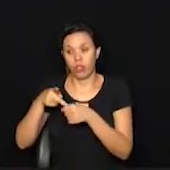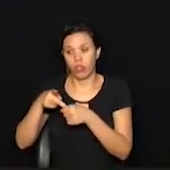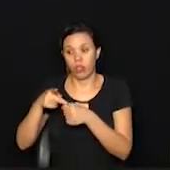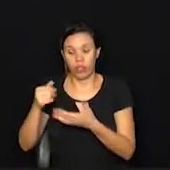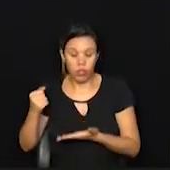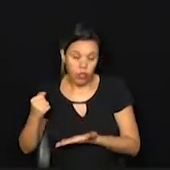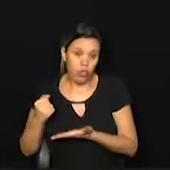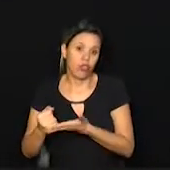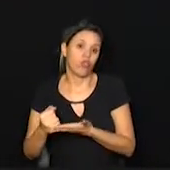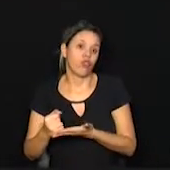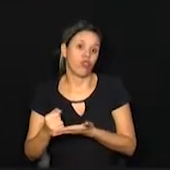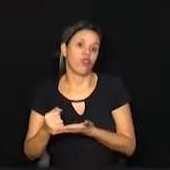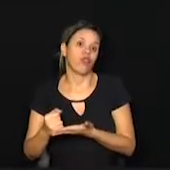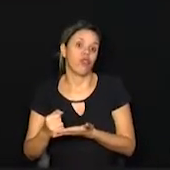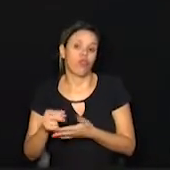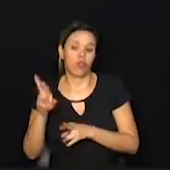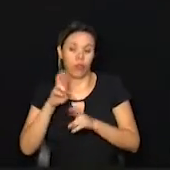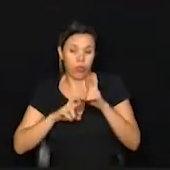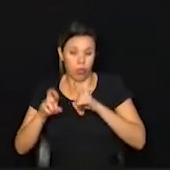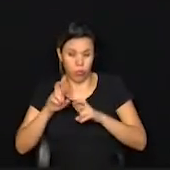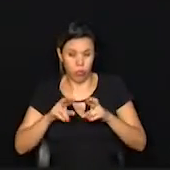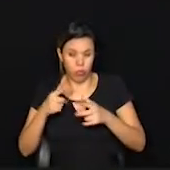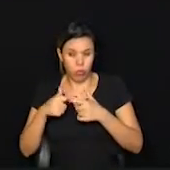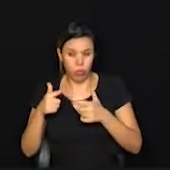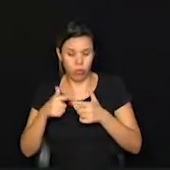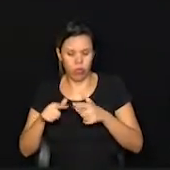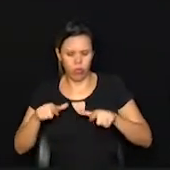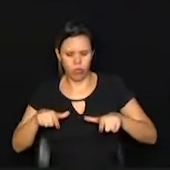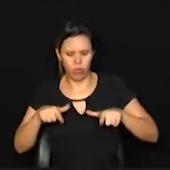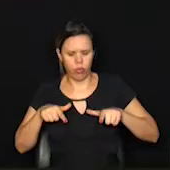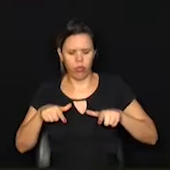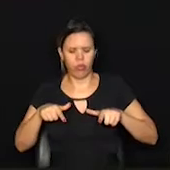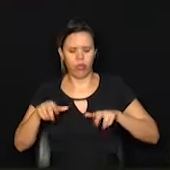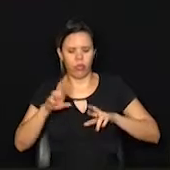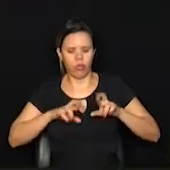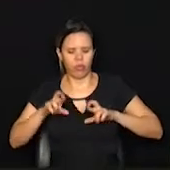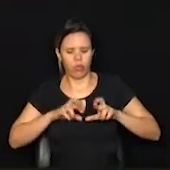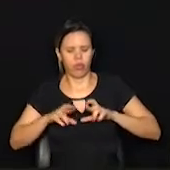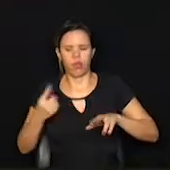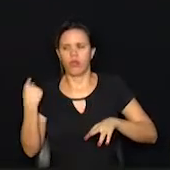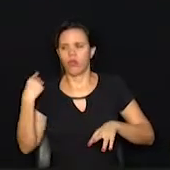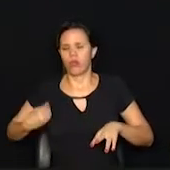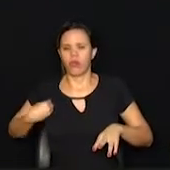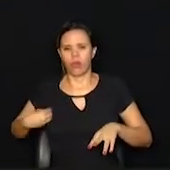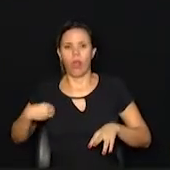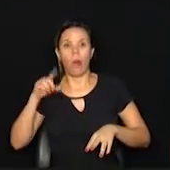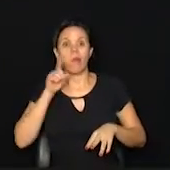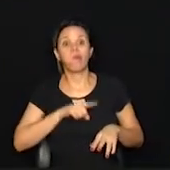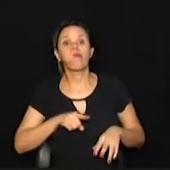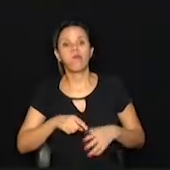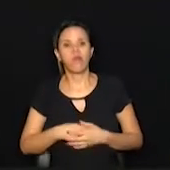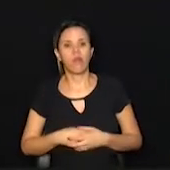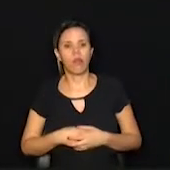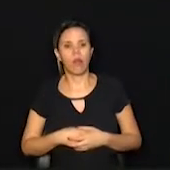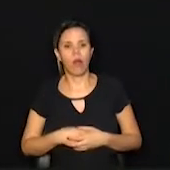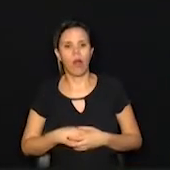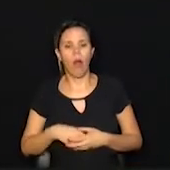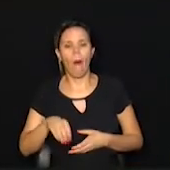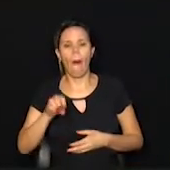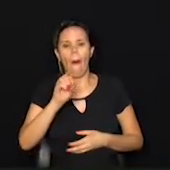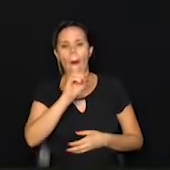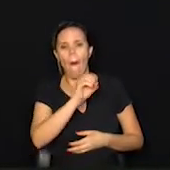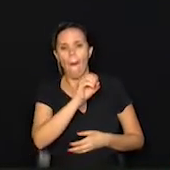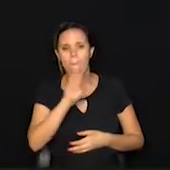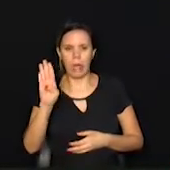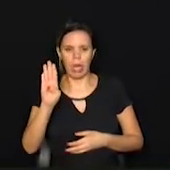ajudou a chamada operação lava-jato etc etc e quem é que tava naquela época no Governo dos Estados Unidos o Obama